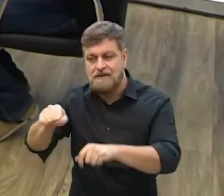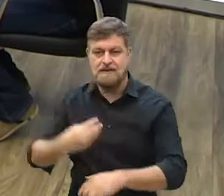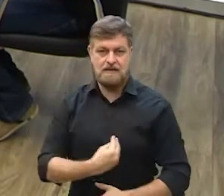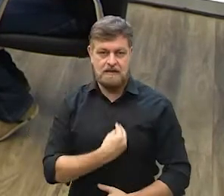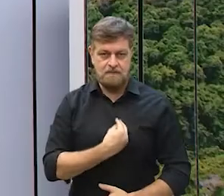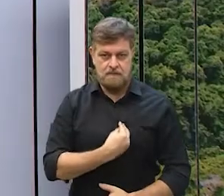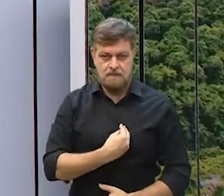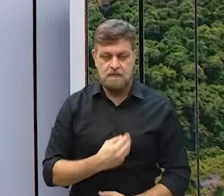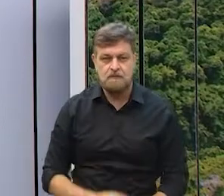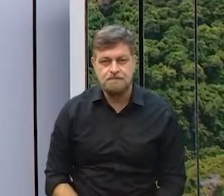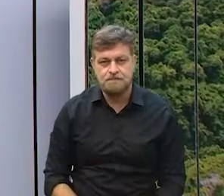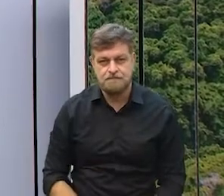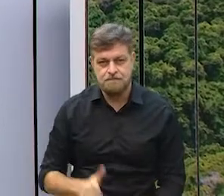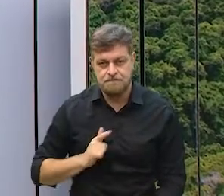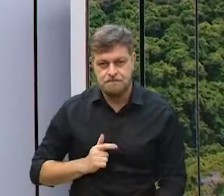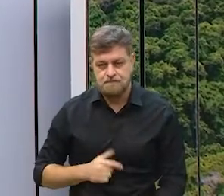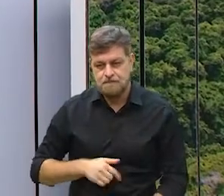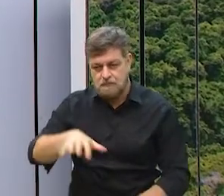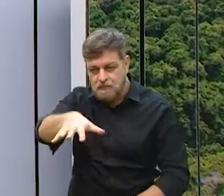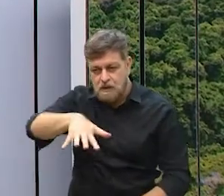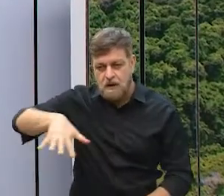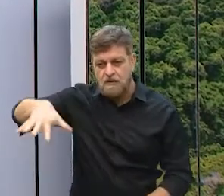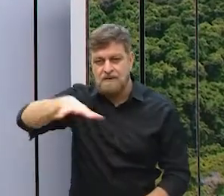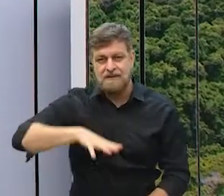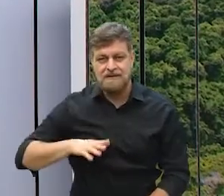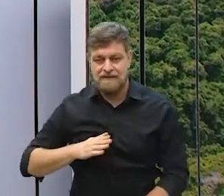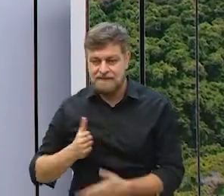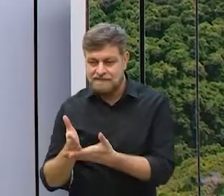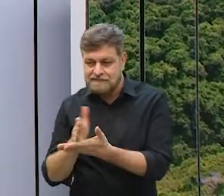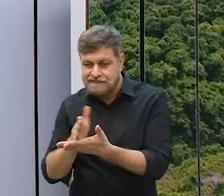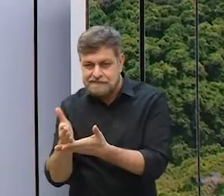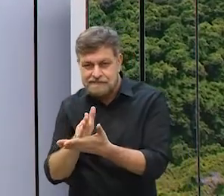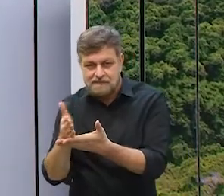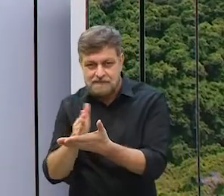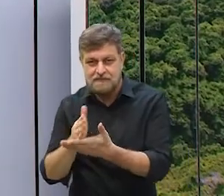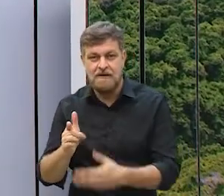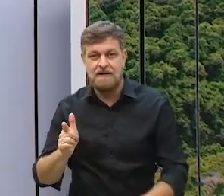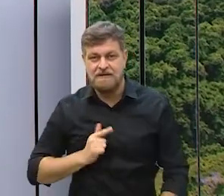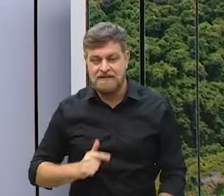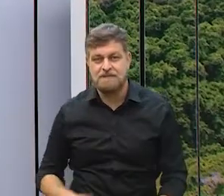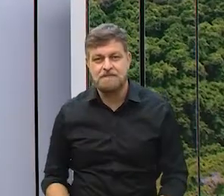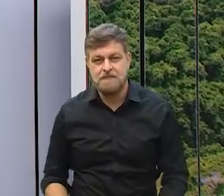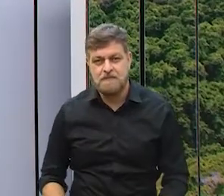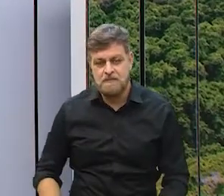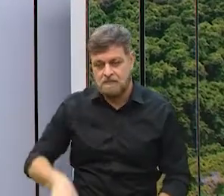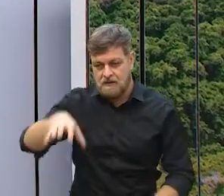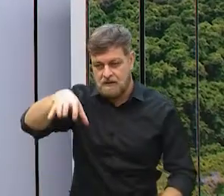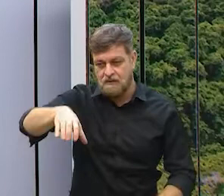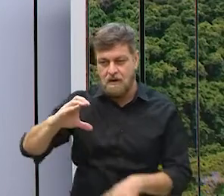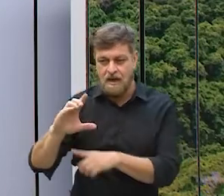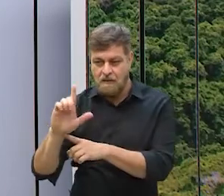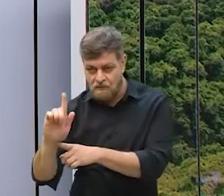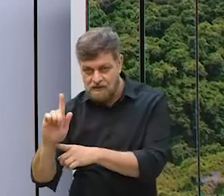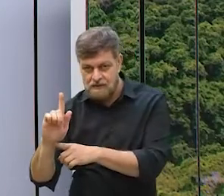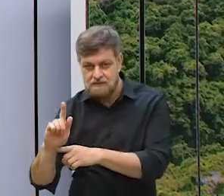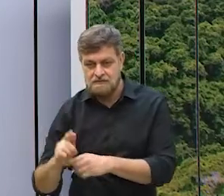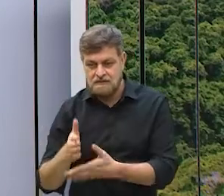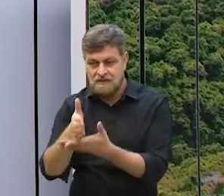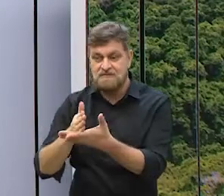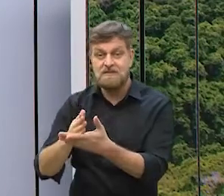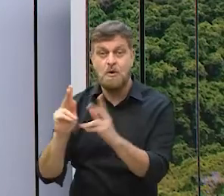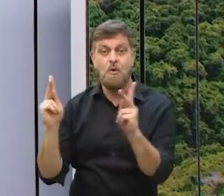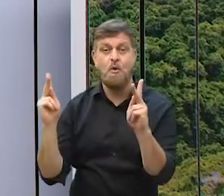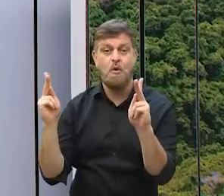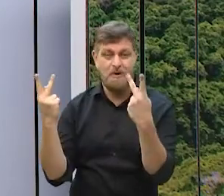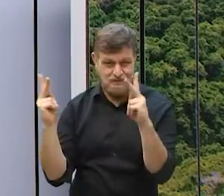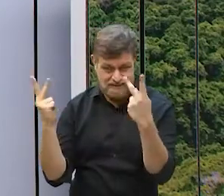estamos ali no distrito na tríplice fronteira, eu digo, né? O distrito do Campo Grande faz fronteira com Hortolândia, com